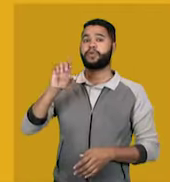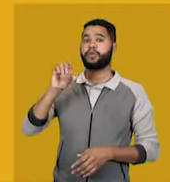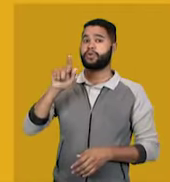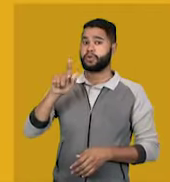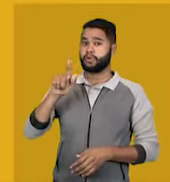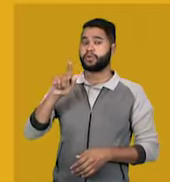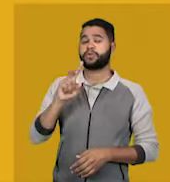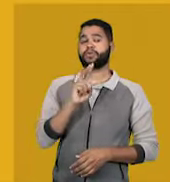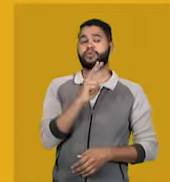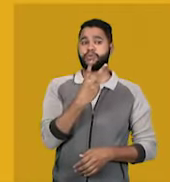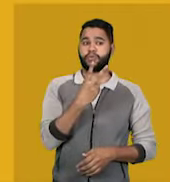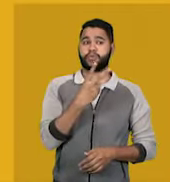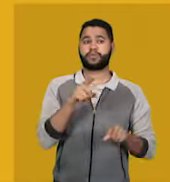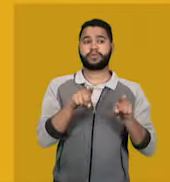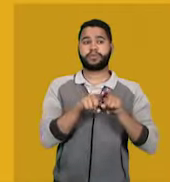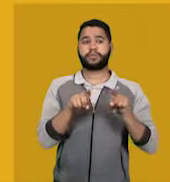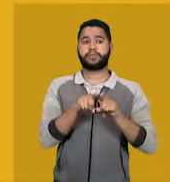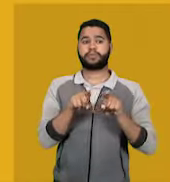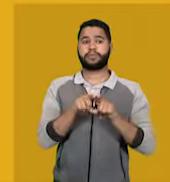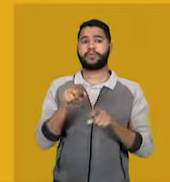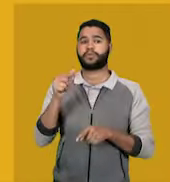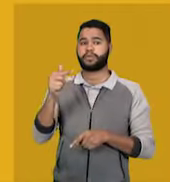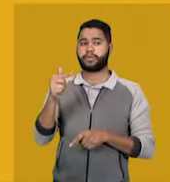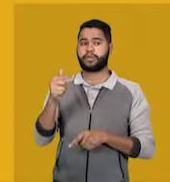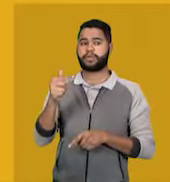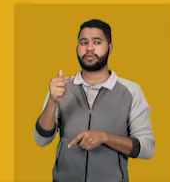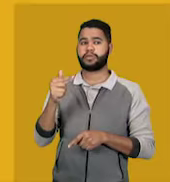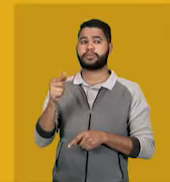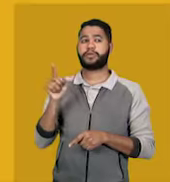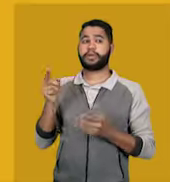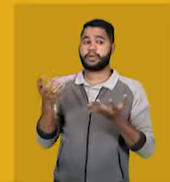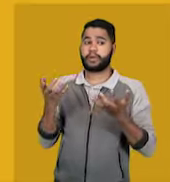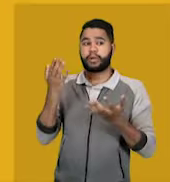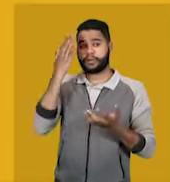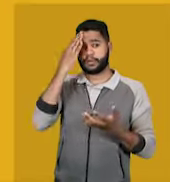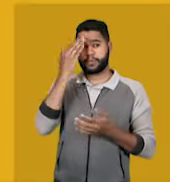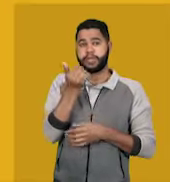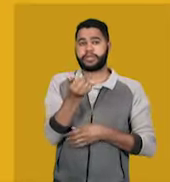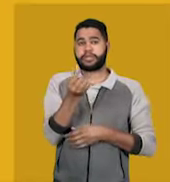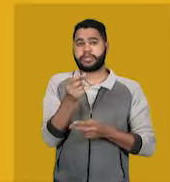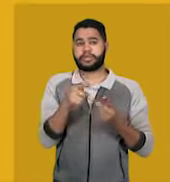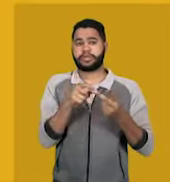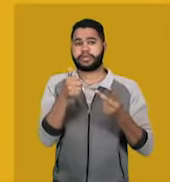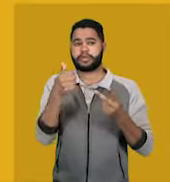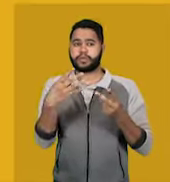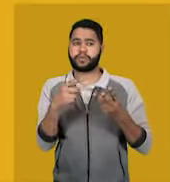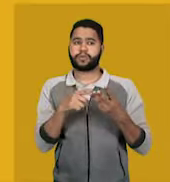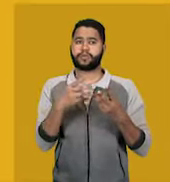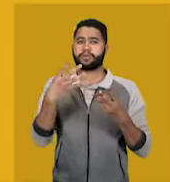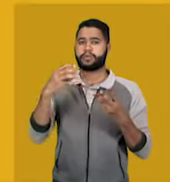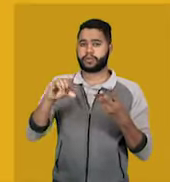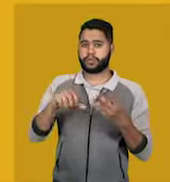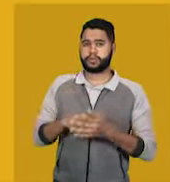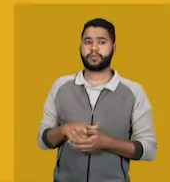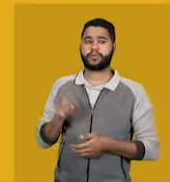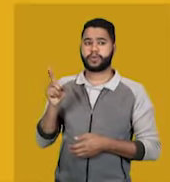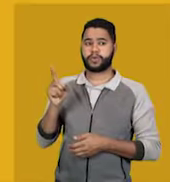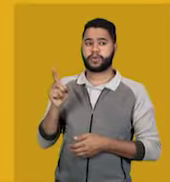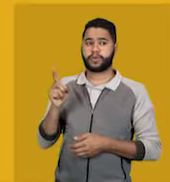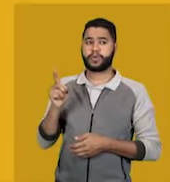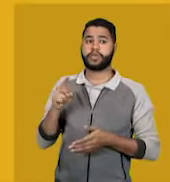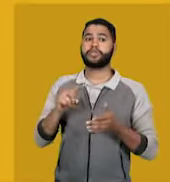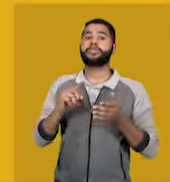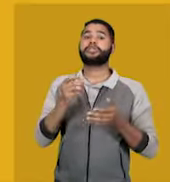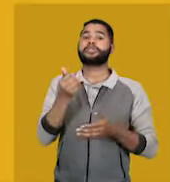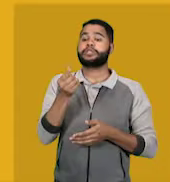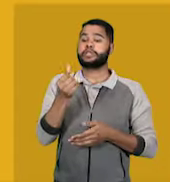nós queremos 16, 14 e 69. Então, 16 vai ser 2 vezes 2, vezes 2, vezes 2,